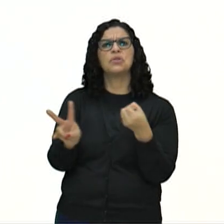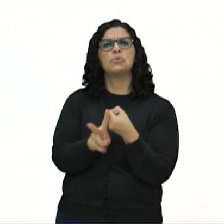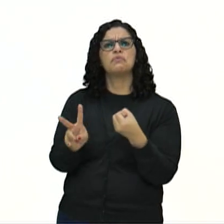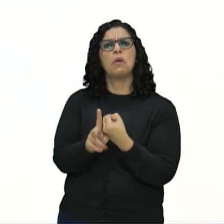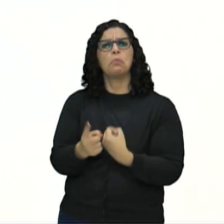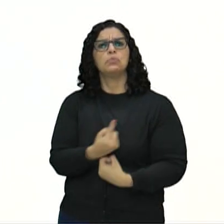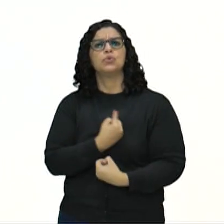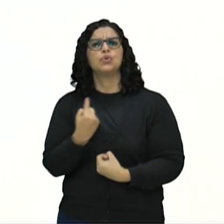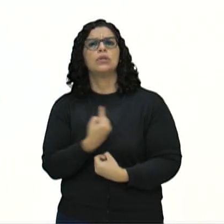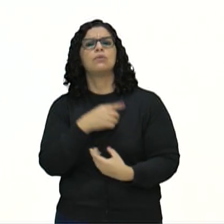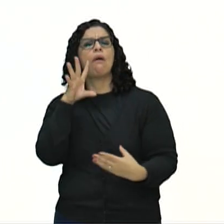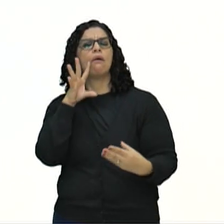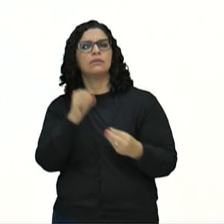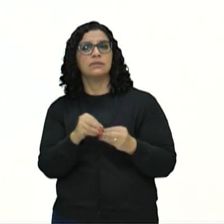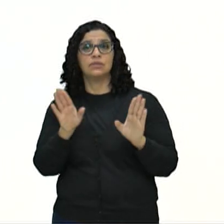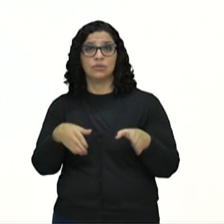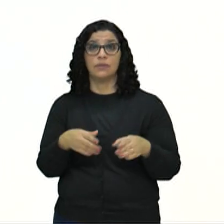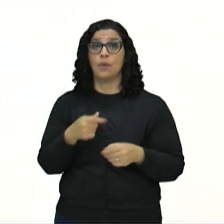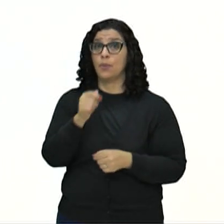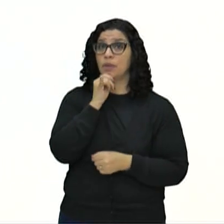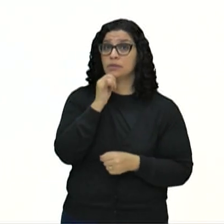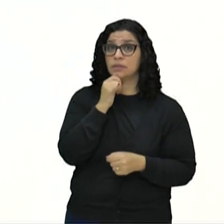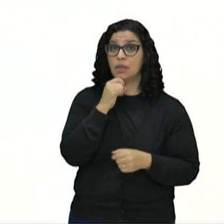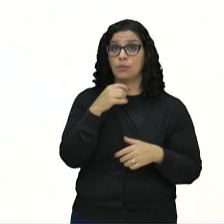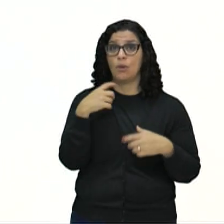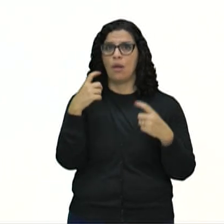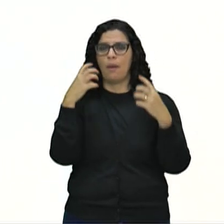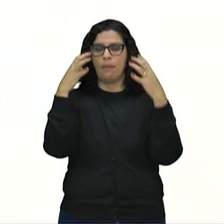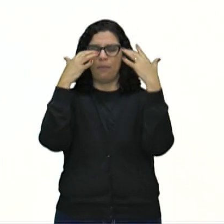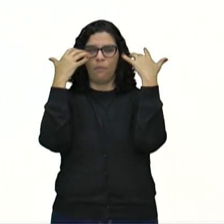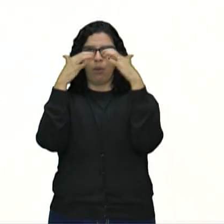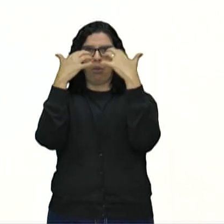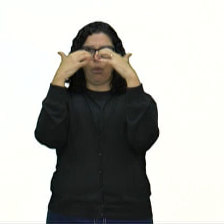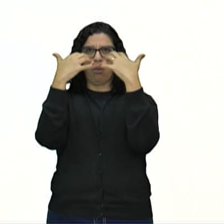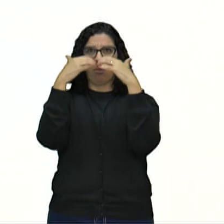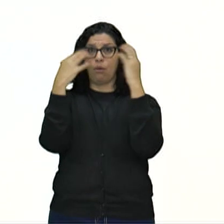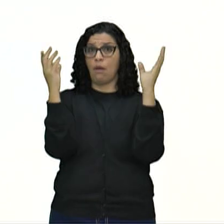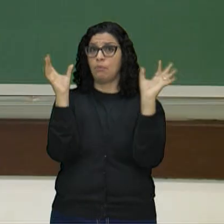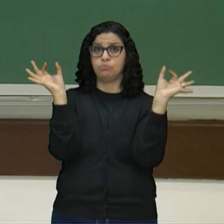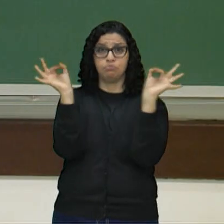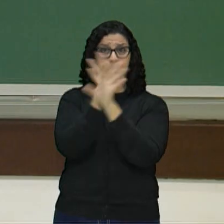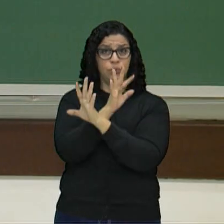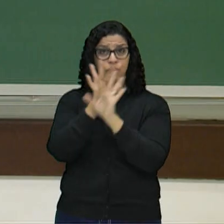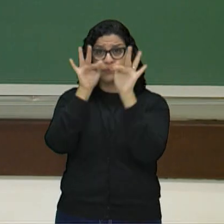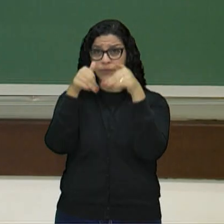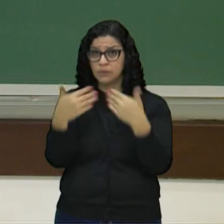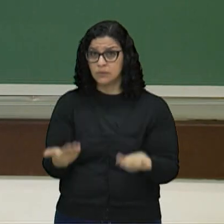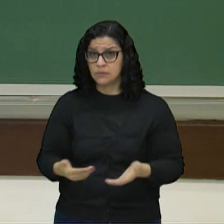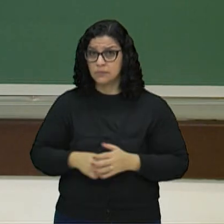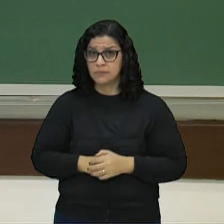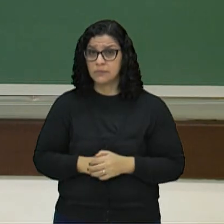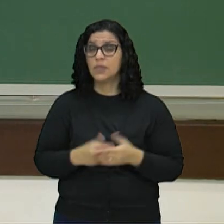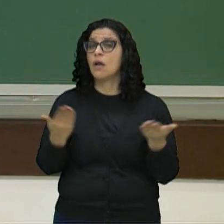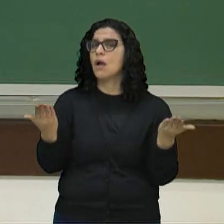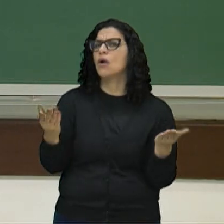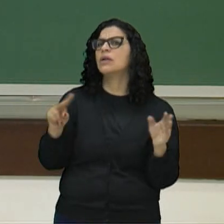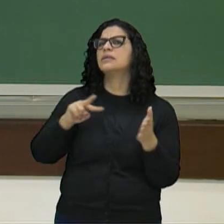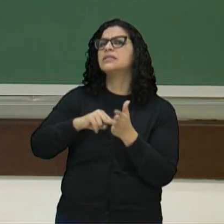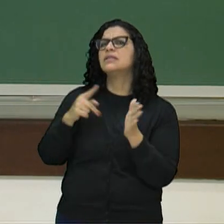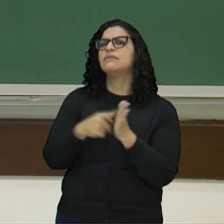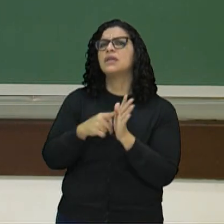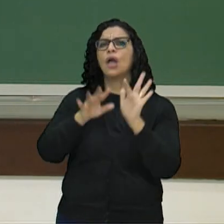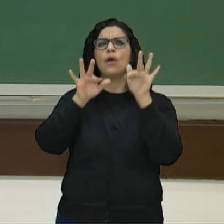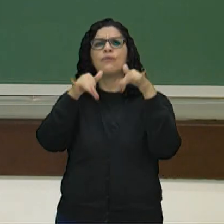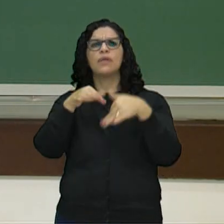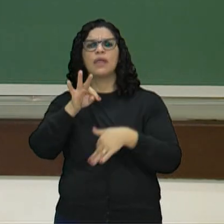Exemplo, a agitação dos meus pensamentos terminou. Então,